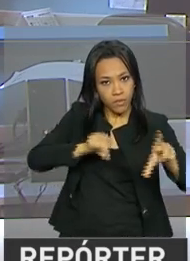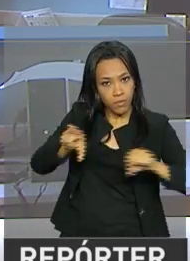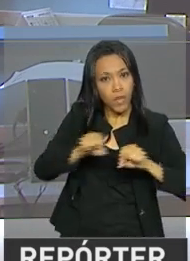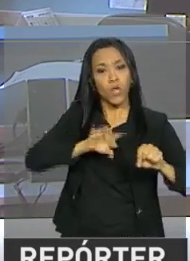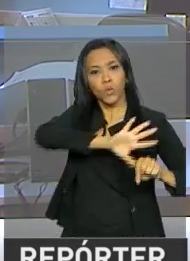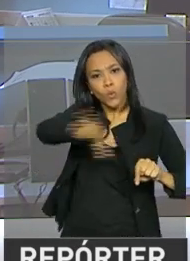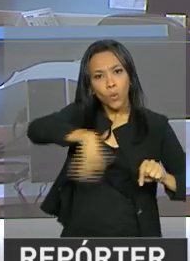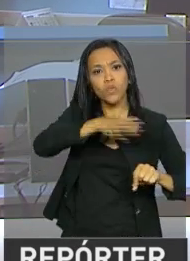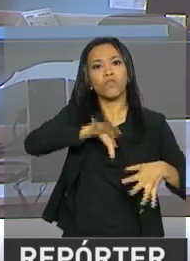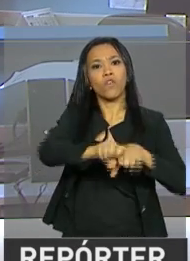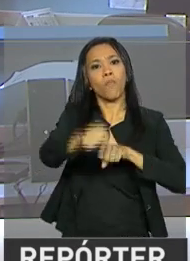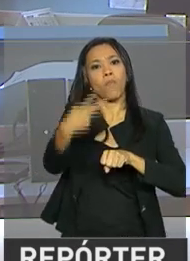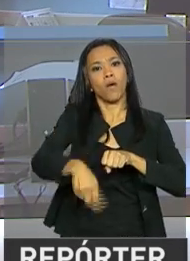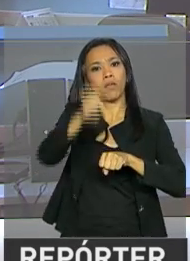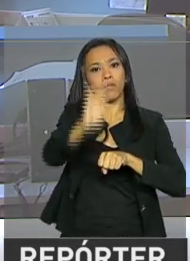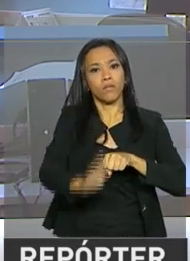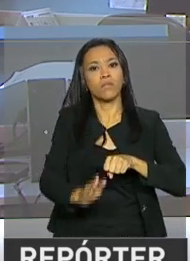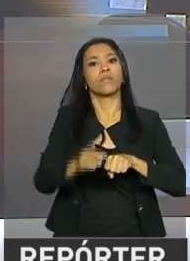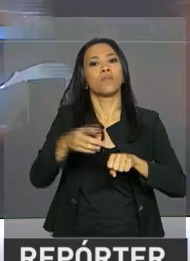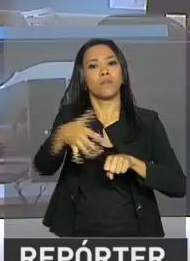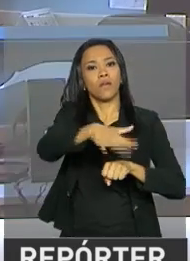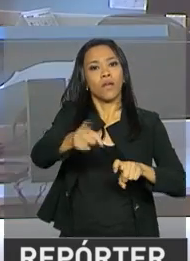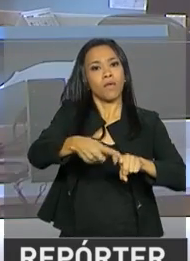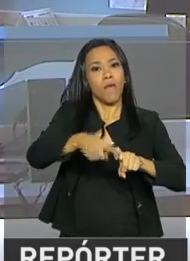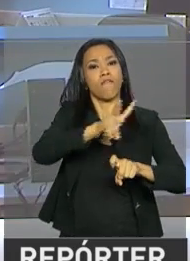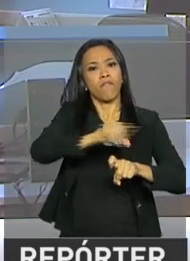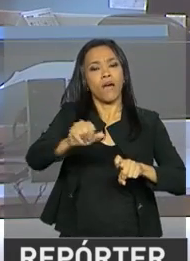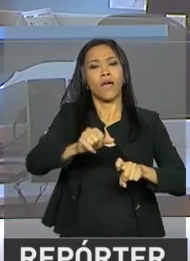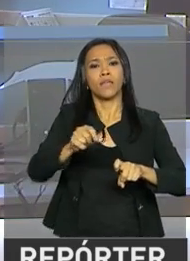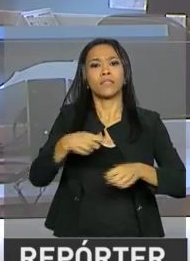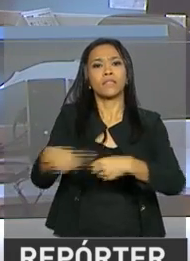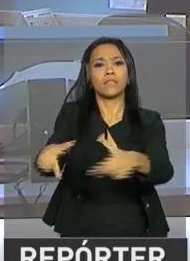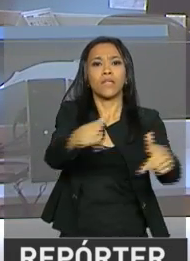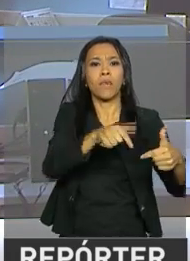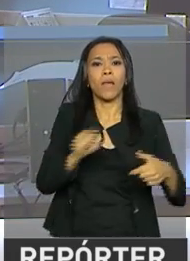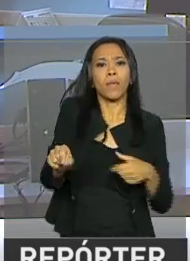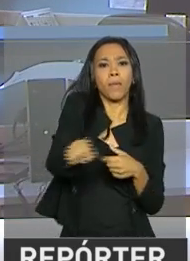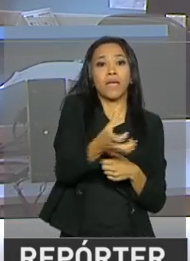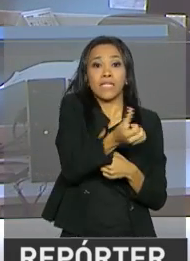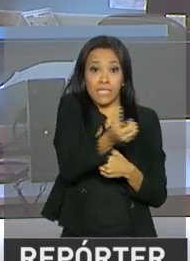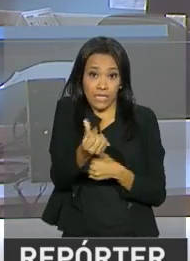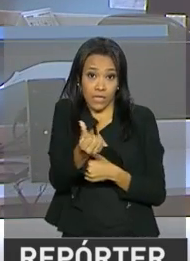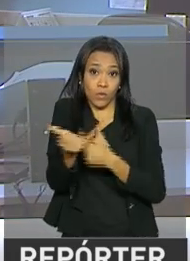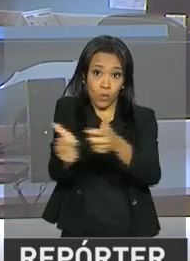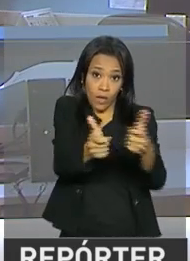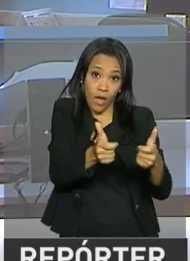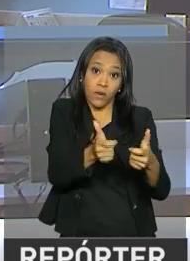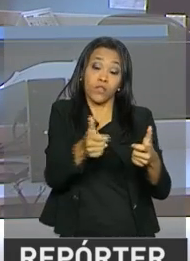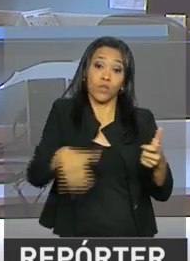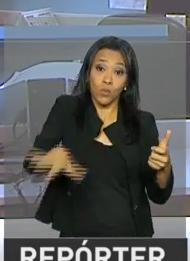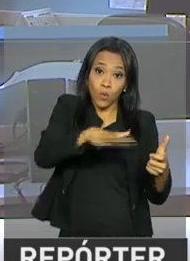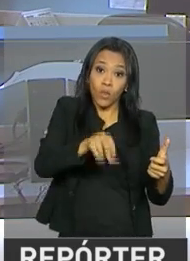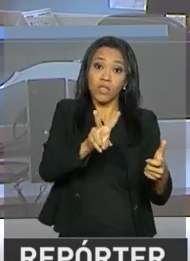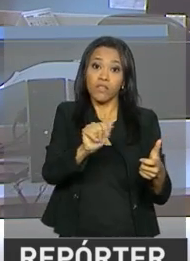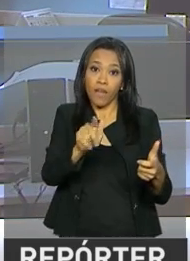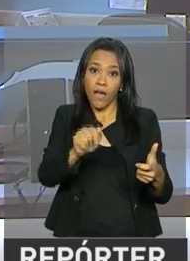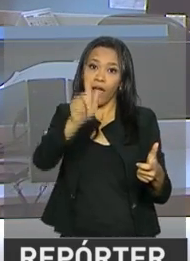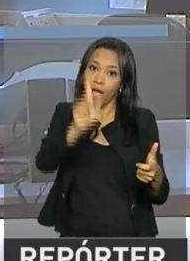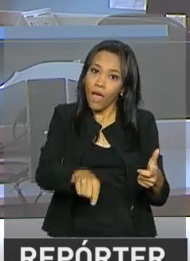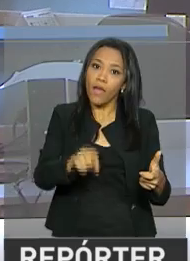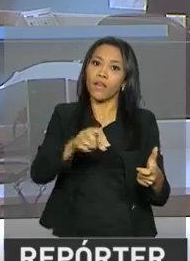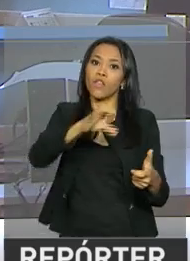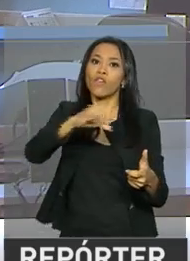formados no país vão atuar em mais de 600 localidades deste total de V vagas cerca de 900 eram